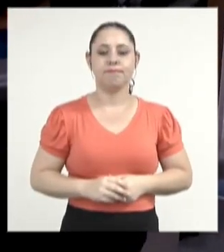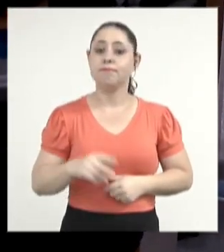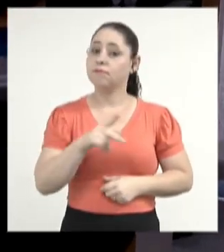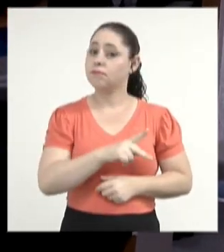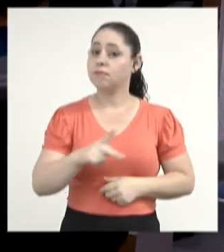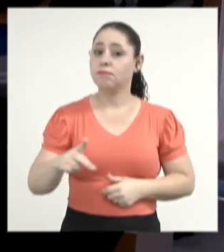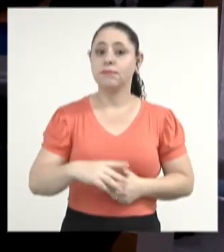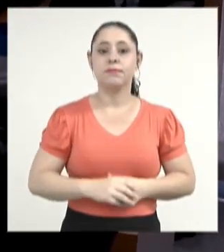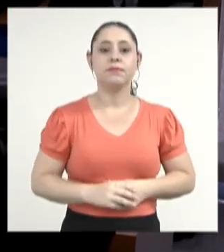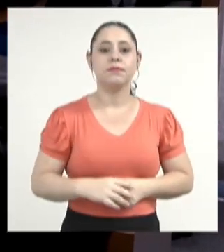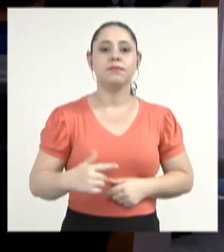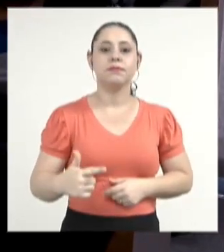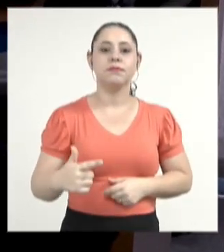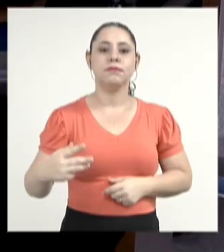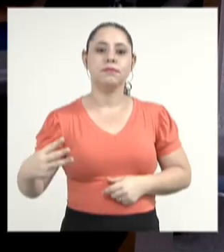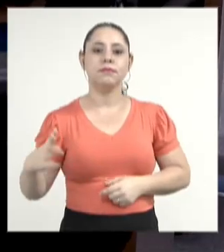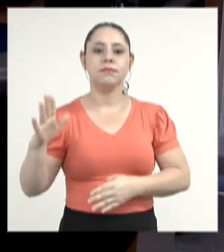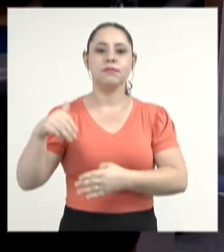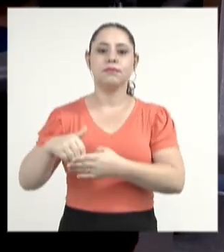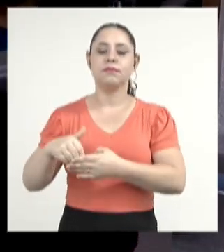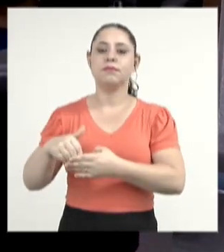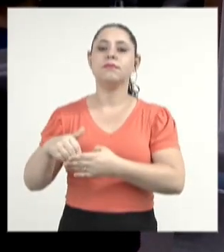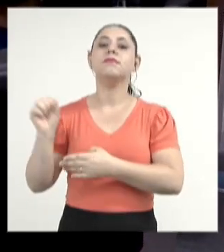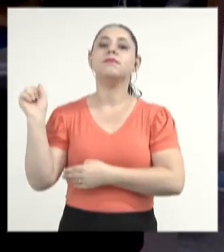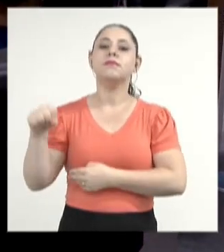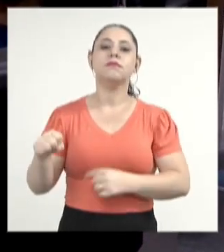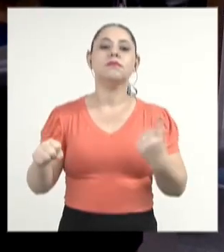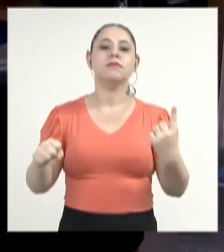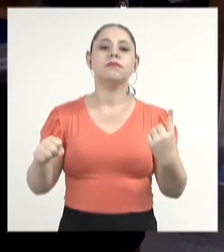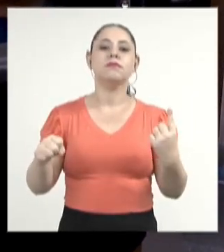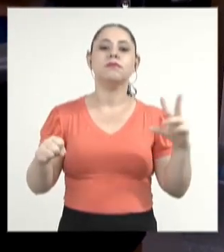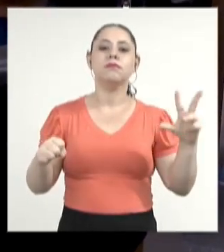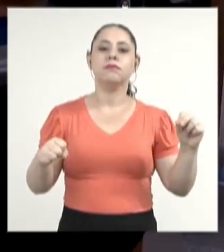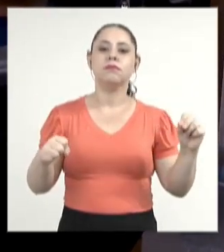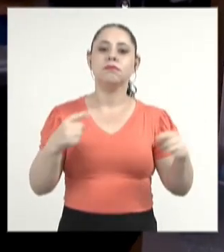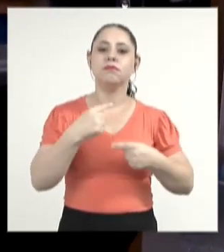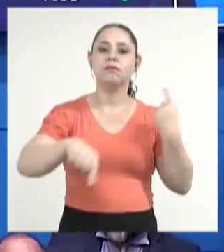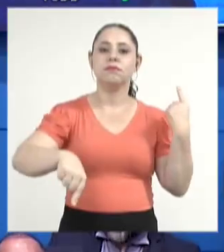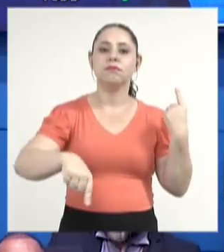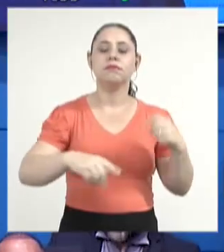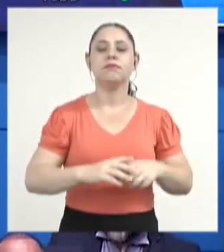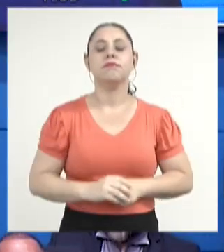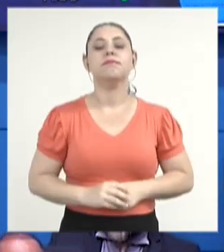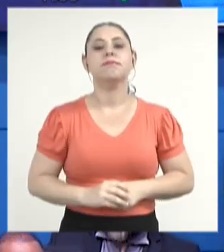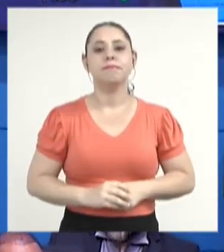Senhor presidente, 23 votos favoráveis e 1 voto contrário.